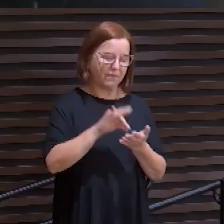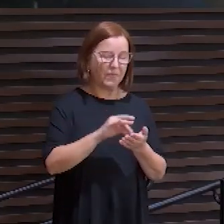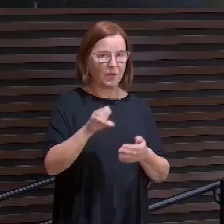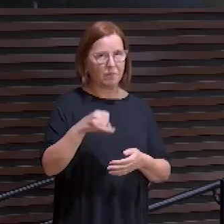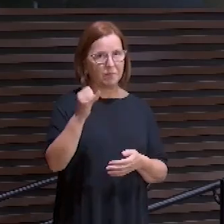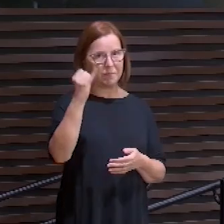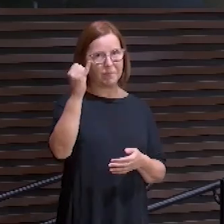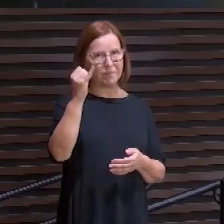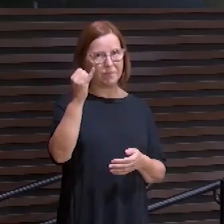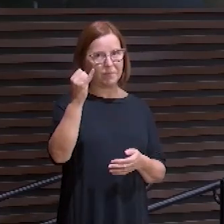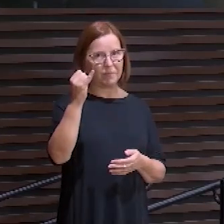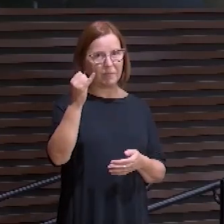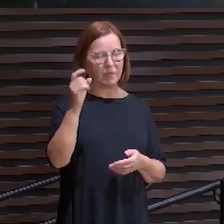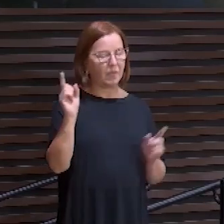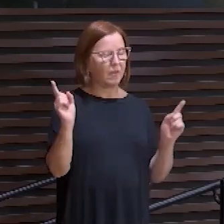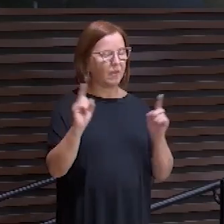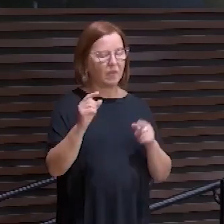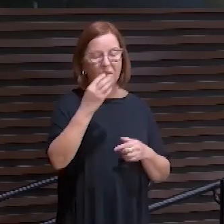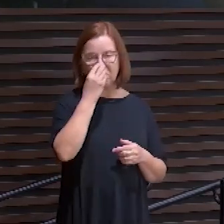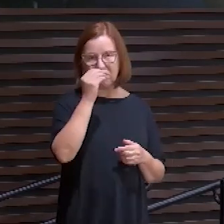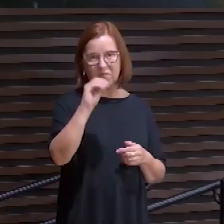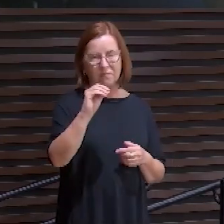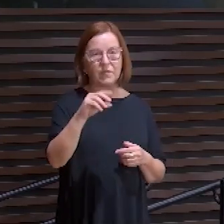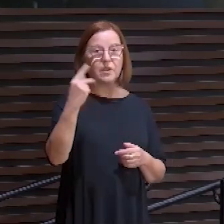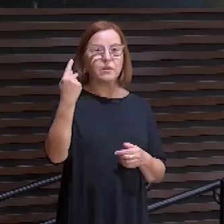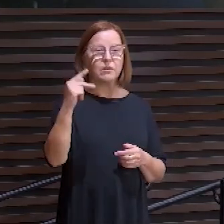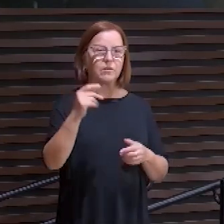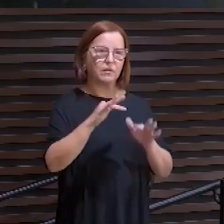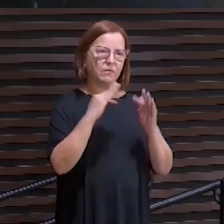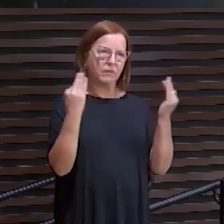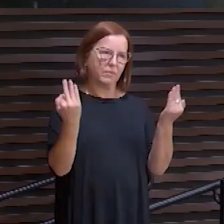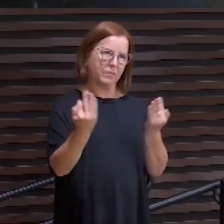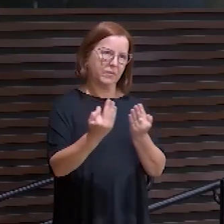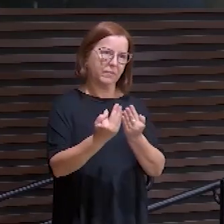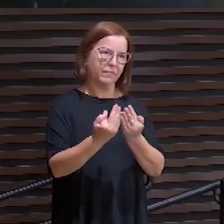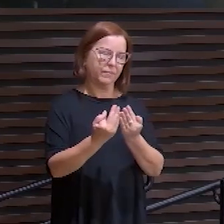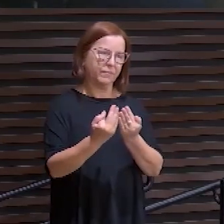Não negligencie a sua família.